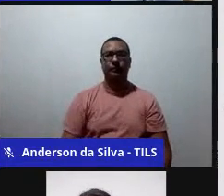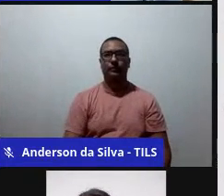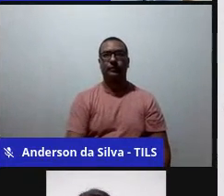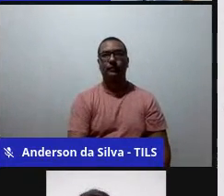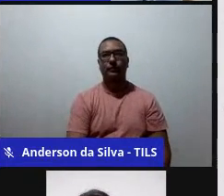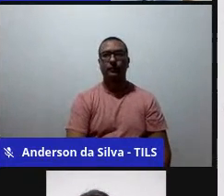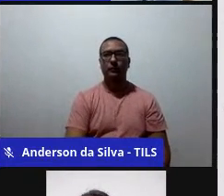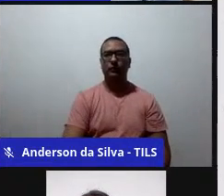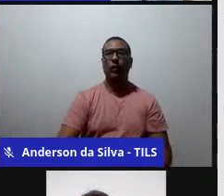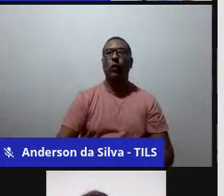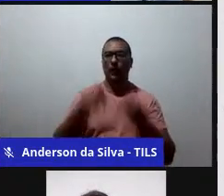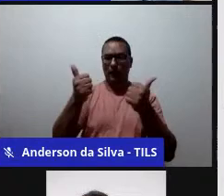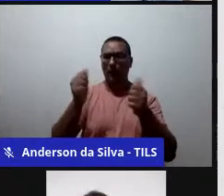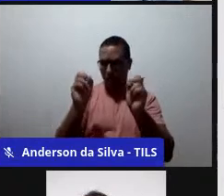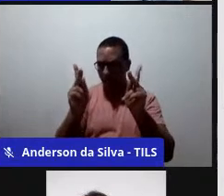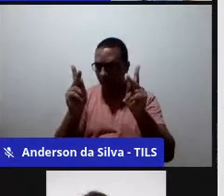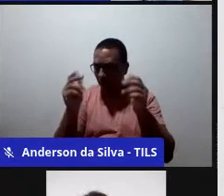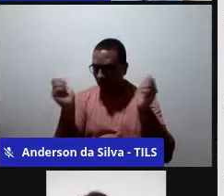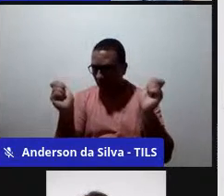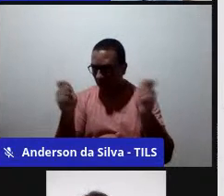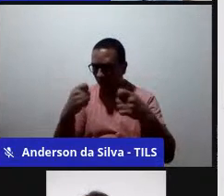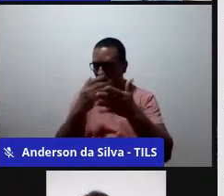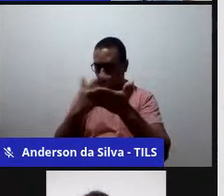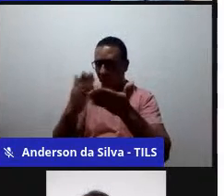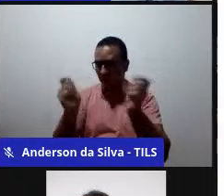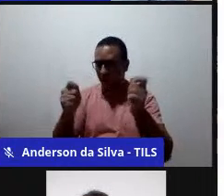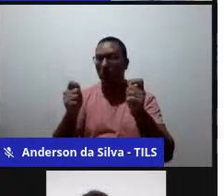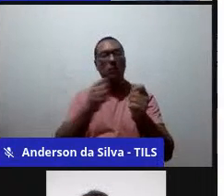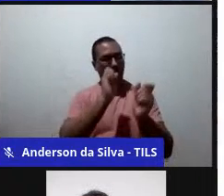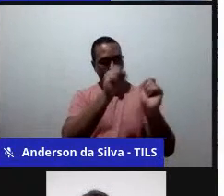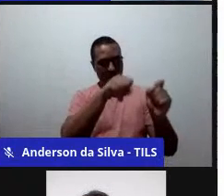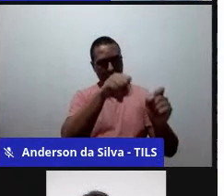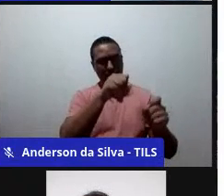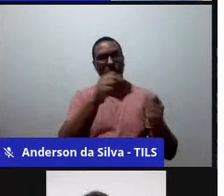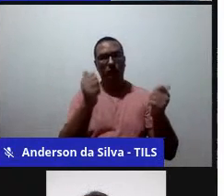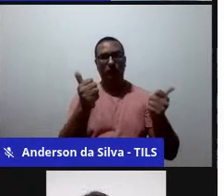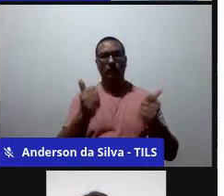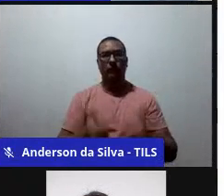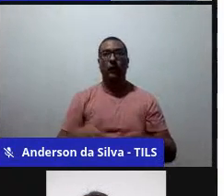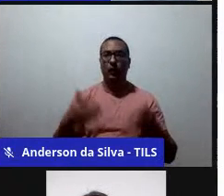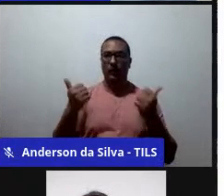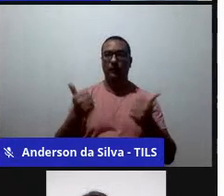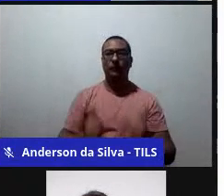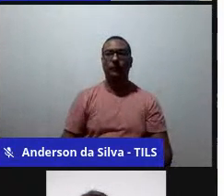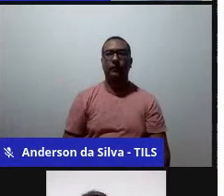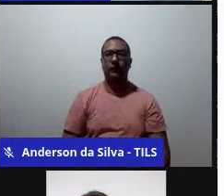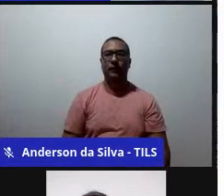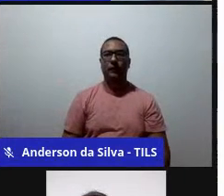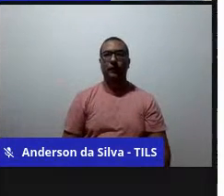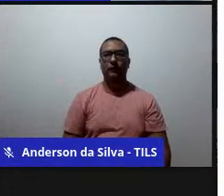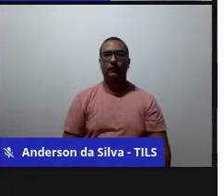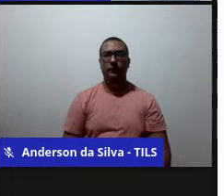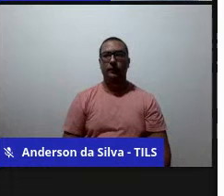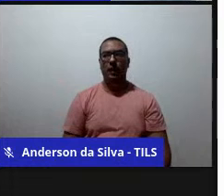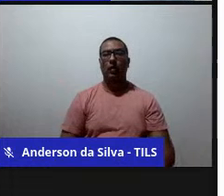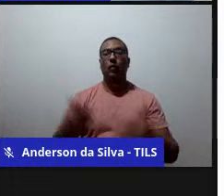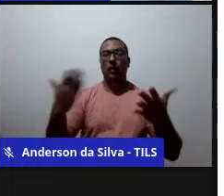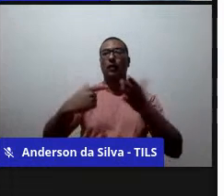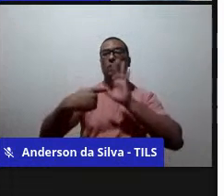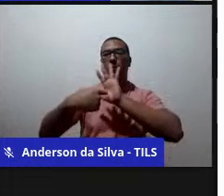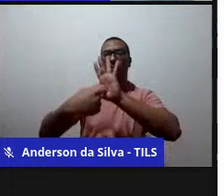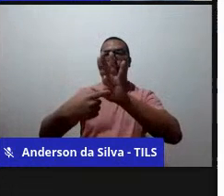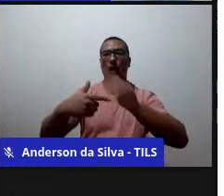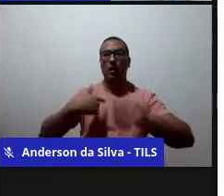Tá ok? Posso começar? Pode sim. Então, pessoal, eu trouxe aqui, então, eu preparei